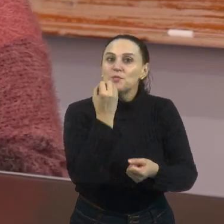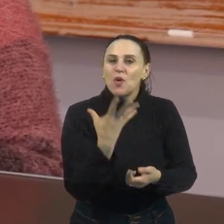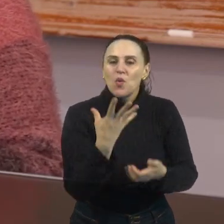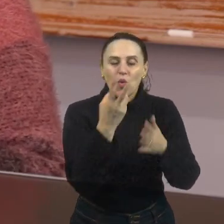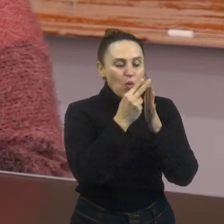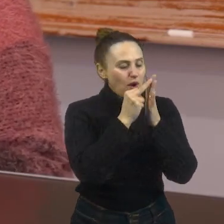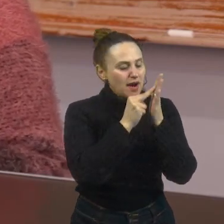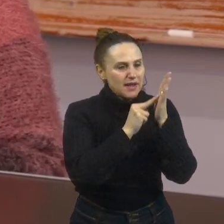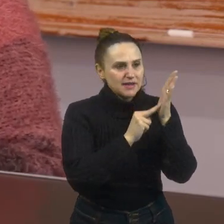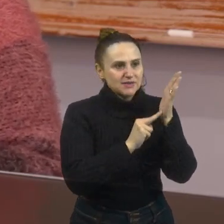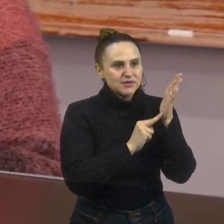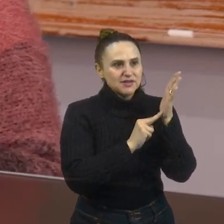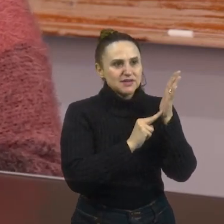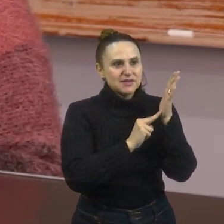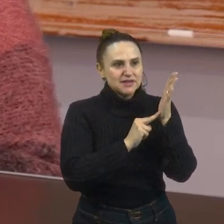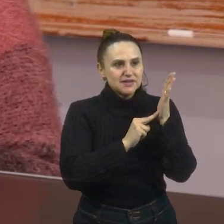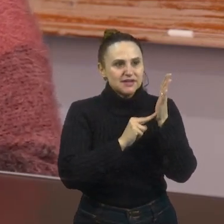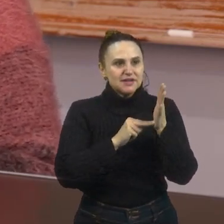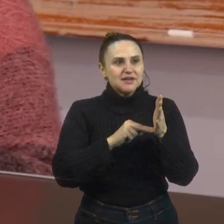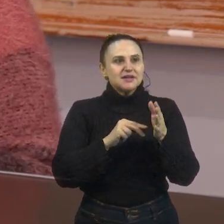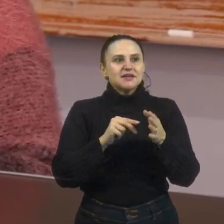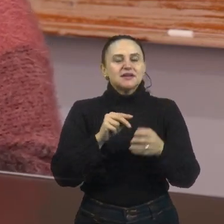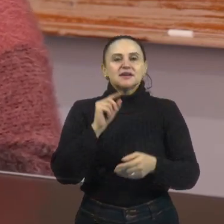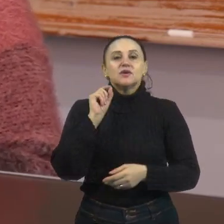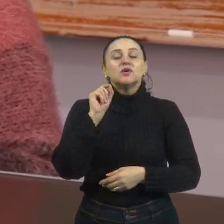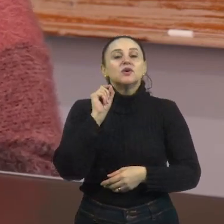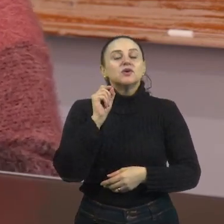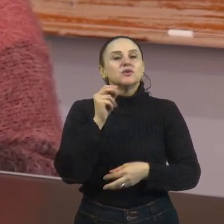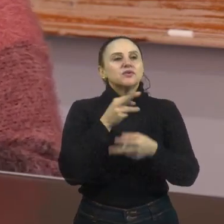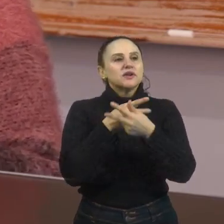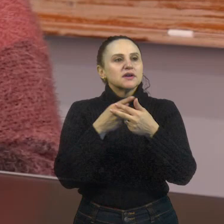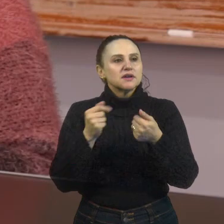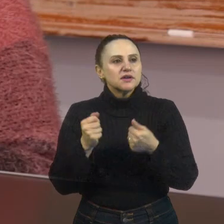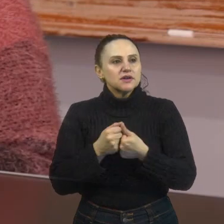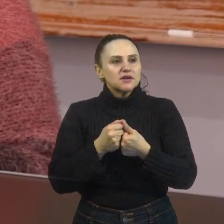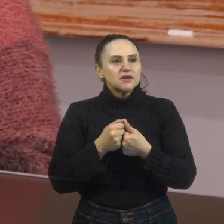lá, viu? Ah, outra coisa que eu esqueci de falar para vocês.